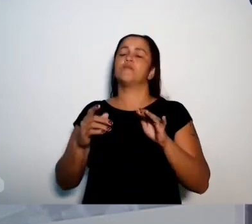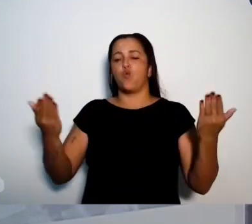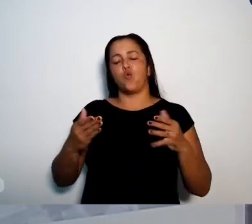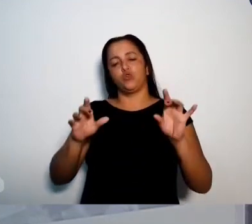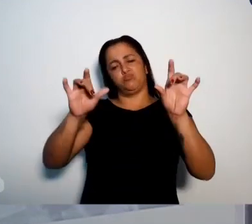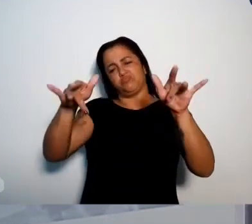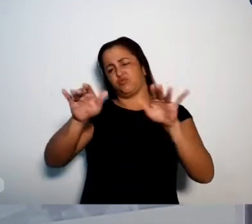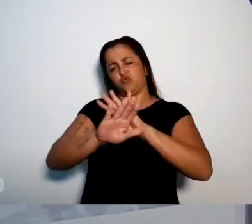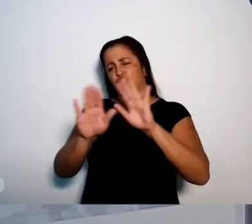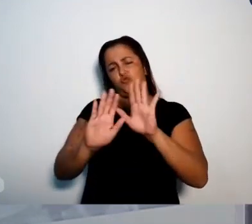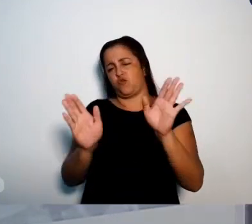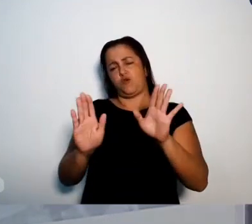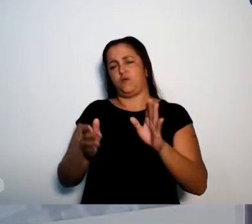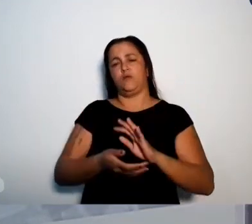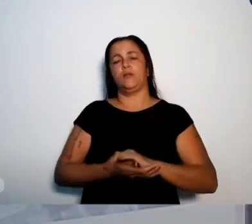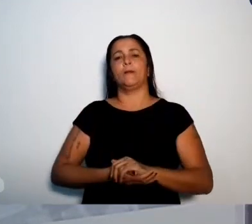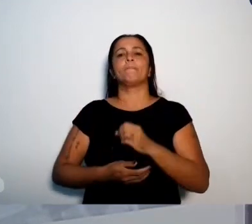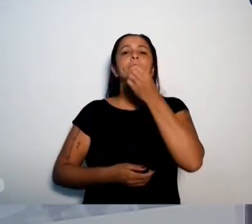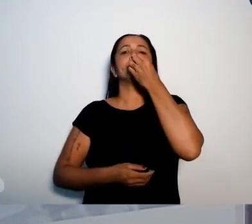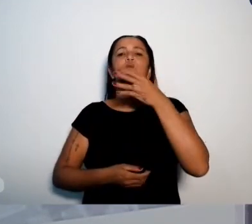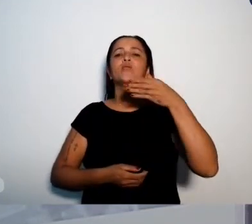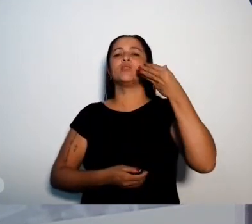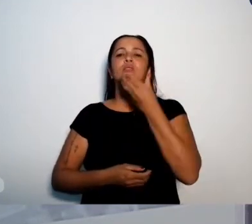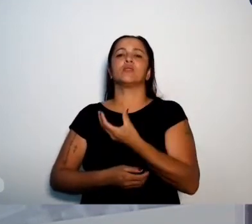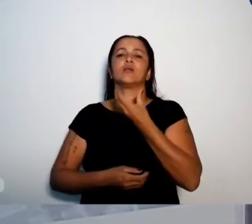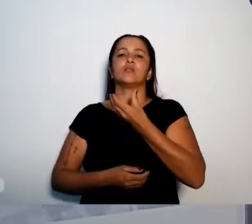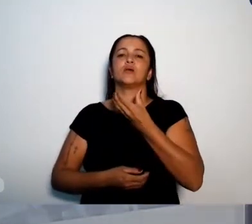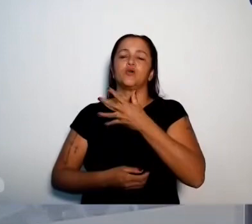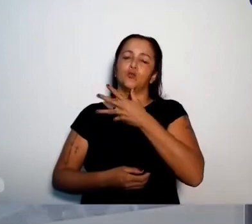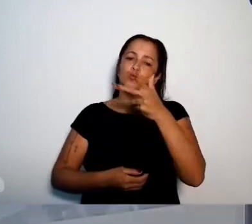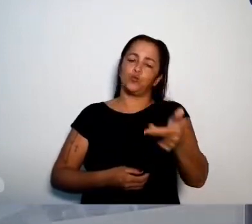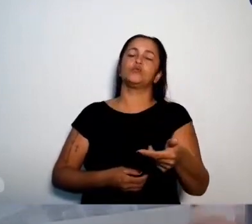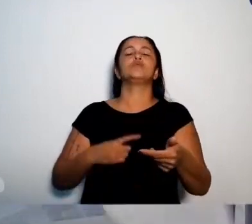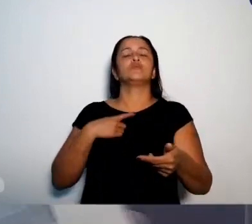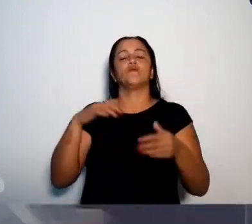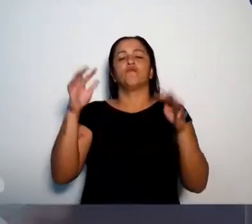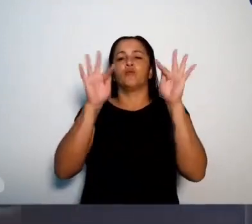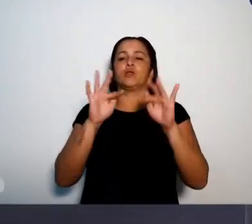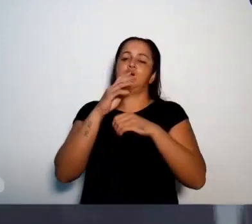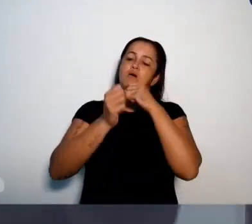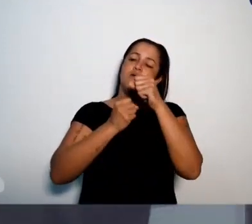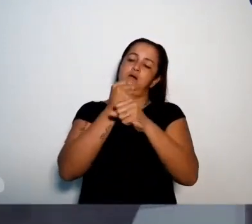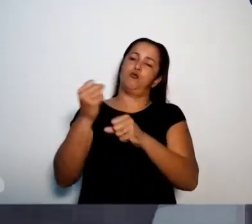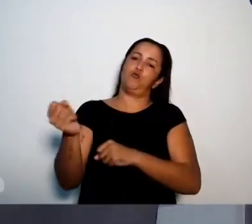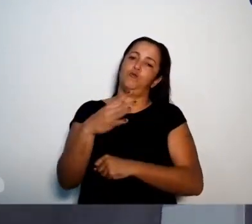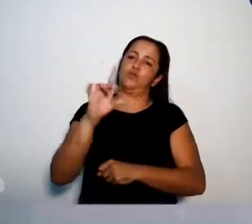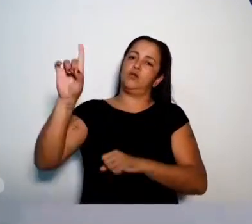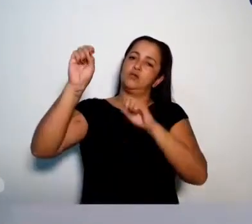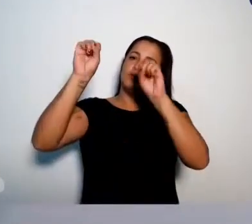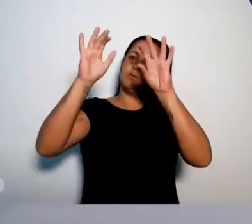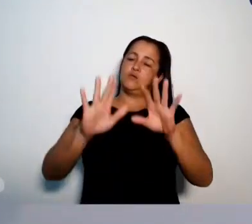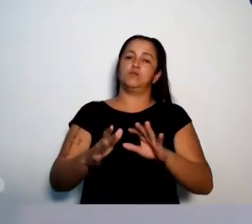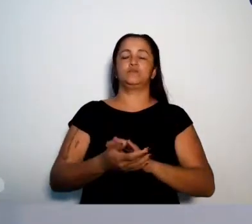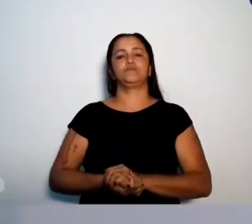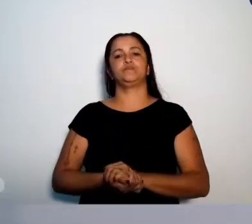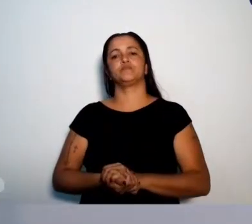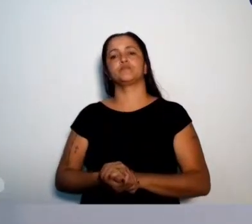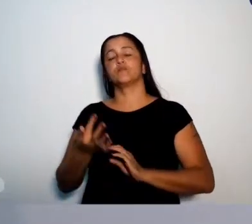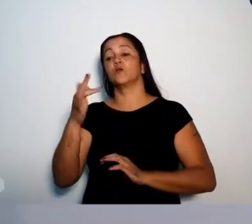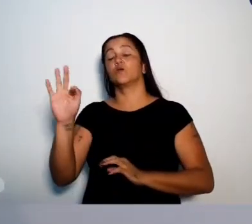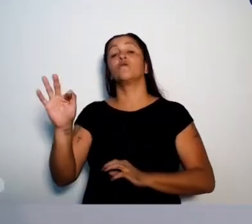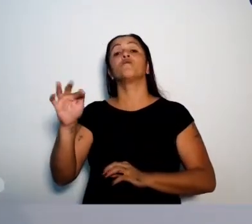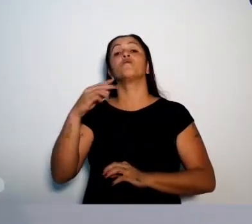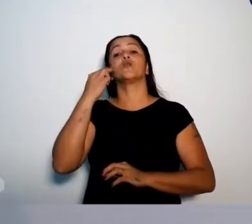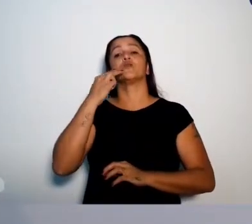presidente. Um bom Natal a todos e um feliz ano novo. Deus abençoe. Próximo vereador inscrito, vereador Carlos Trigo.